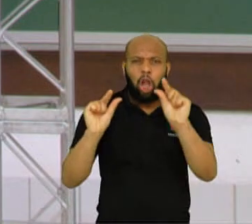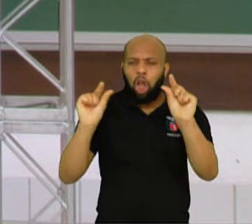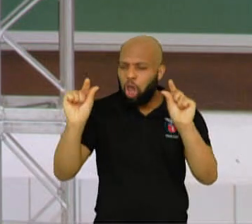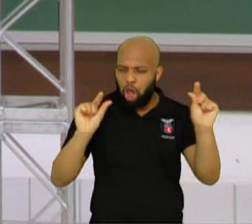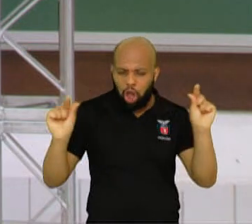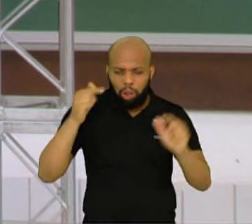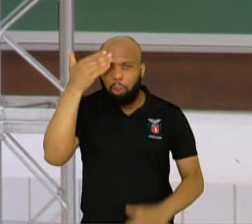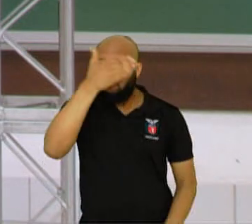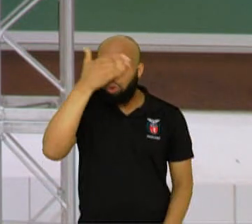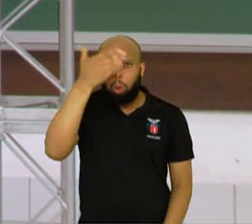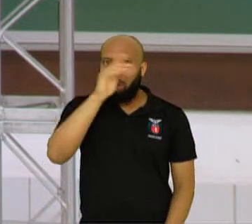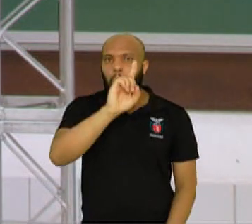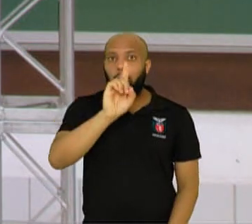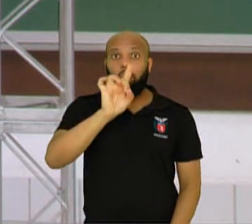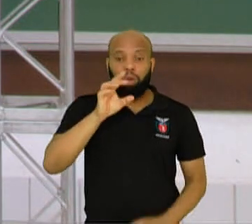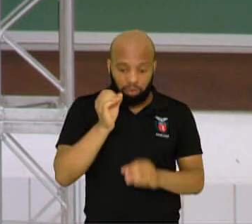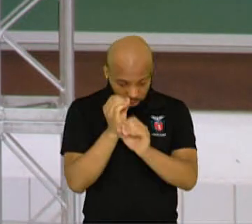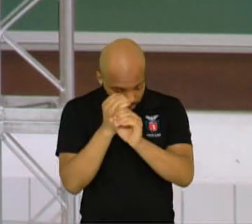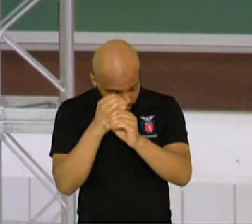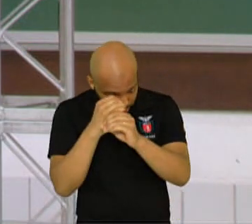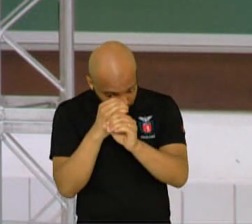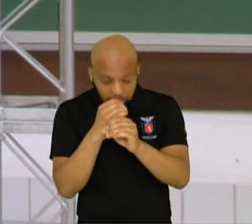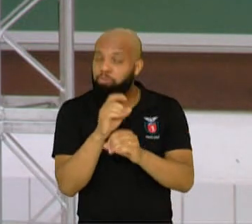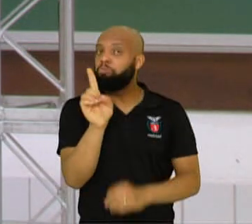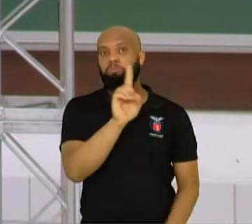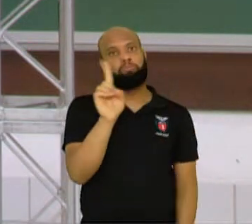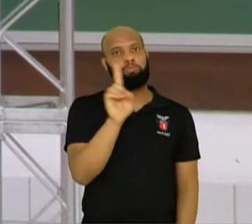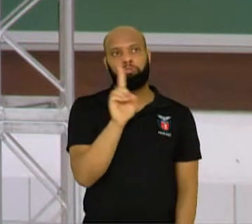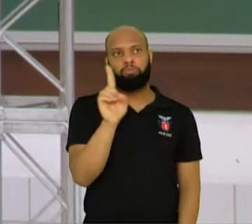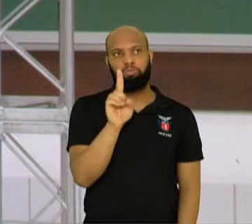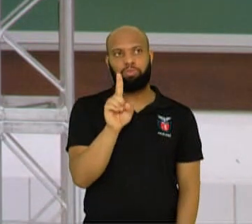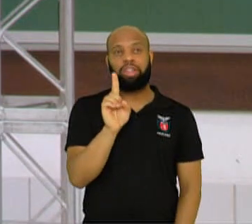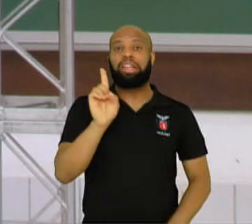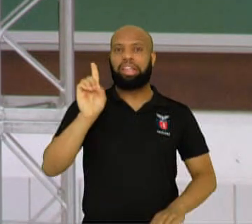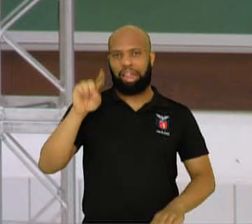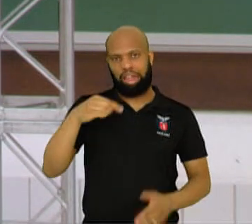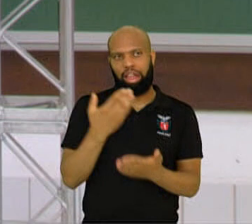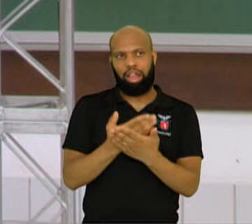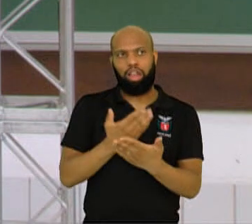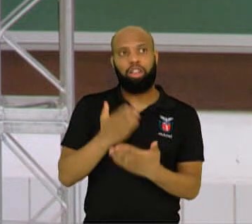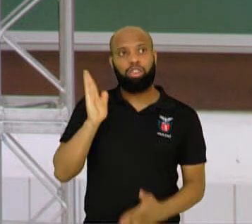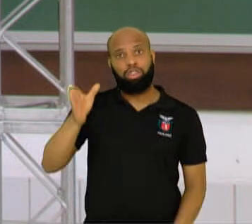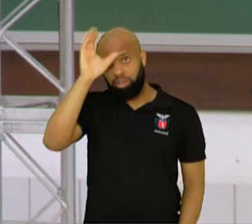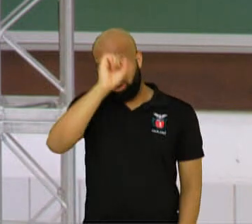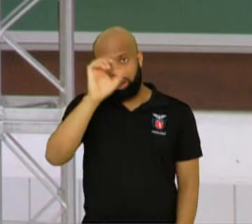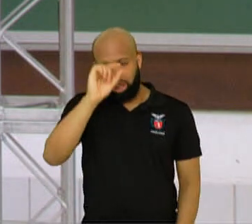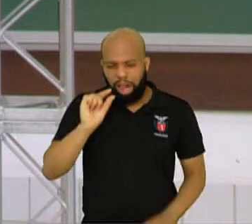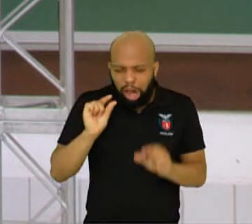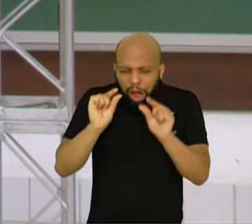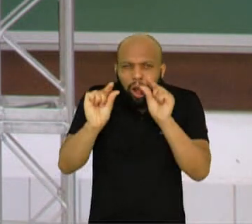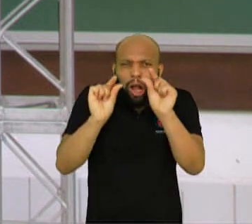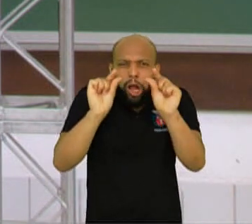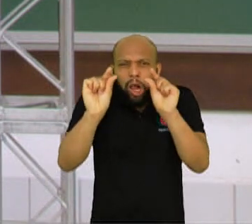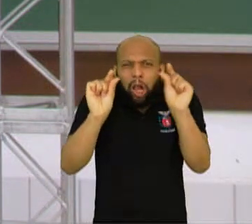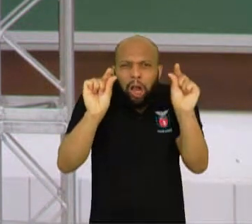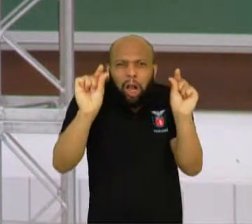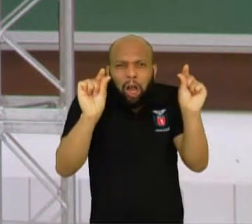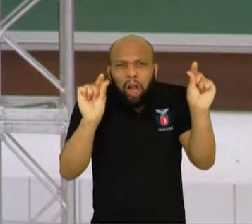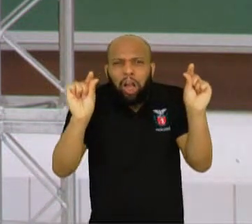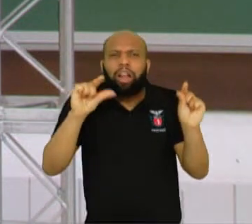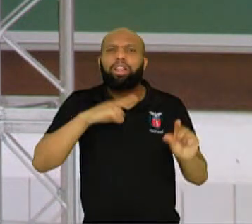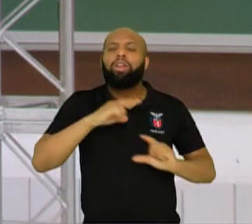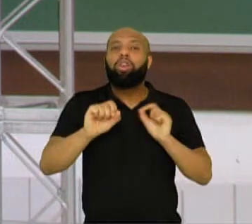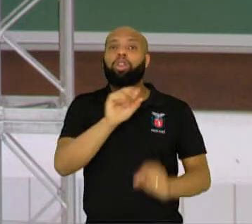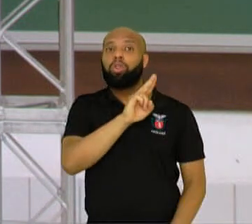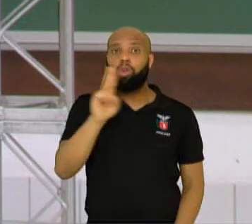não consigo ver a olho nu, e nem com a ajuda do microscópio, naquela aula que nós aprendemos. Essas partículas muito pequenas